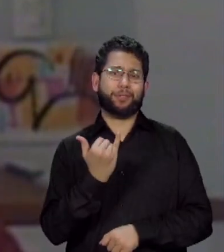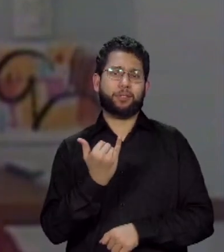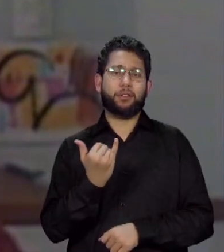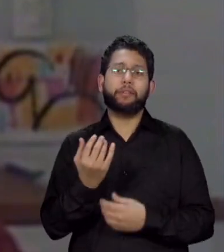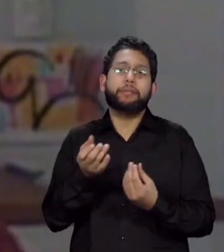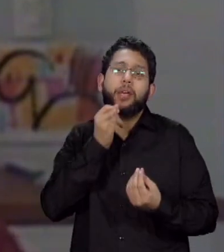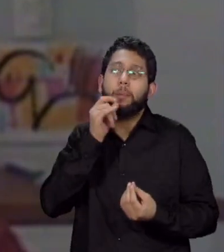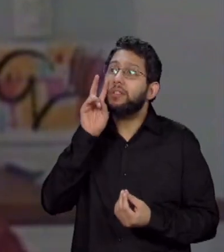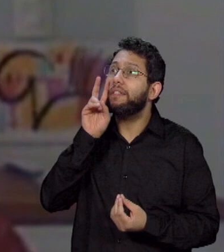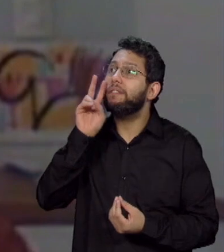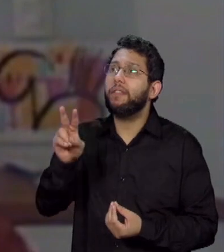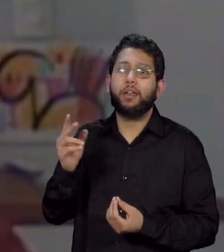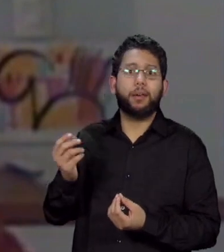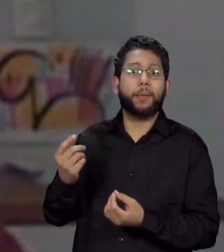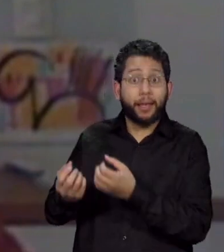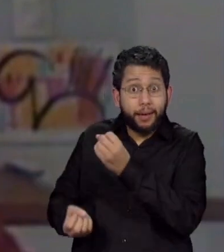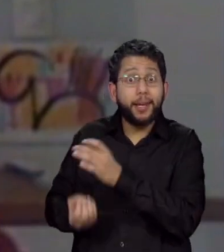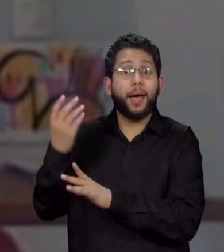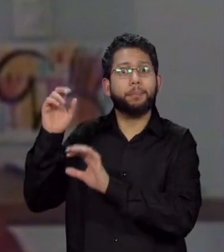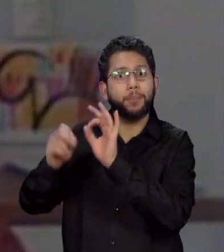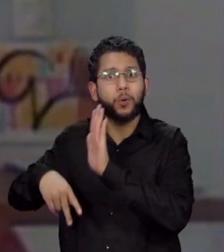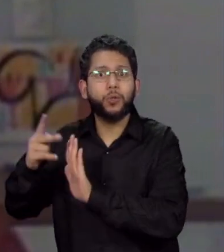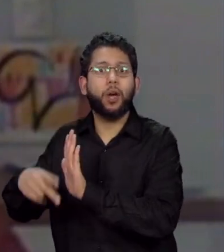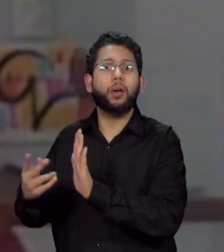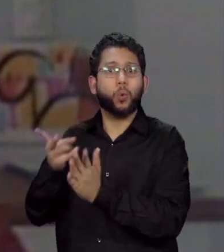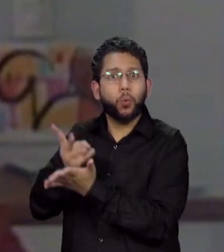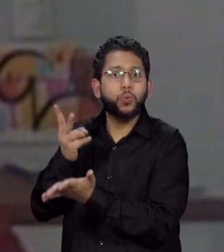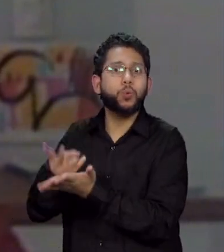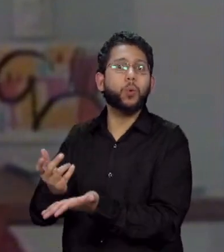obras aconteçam, para que os projetos floresçam.